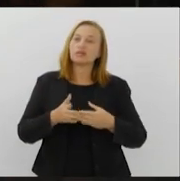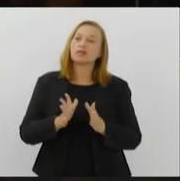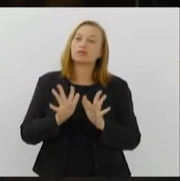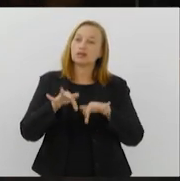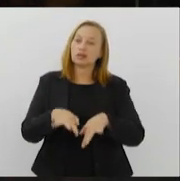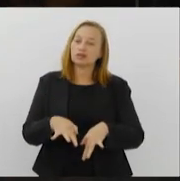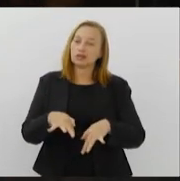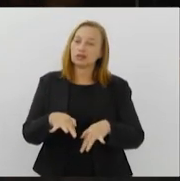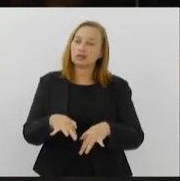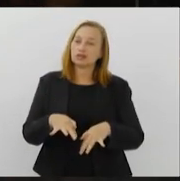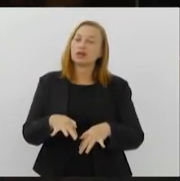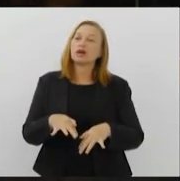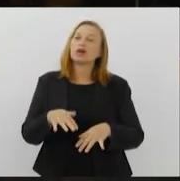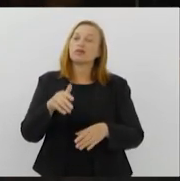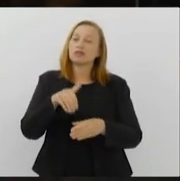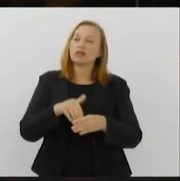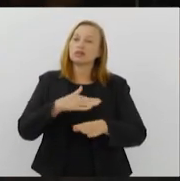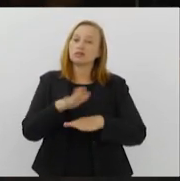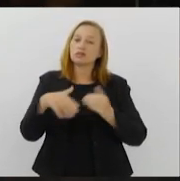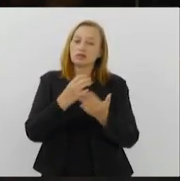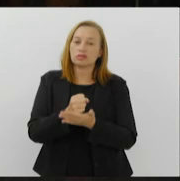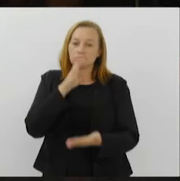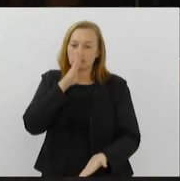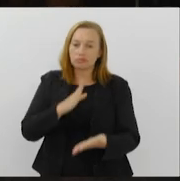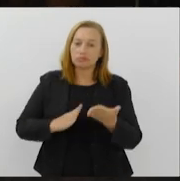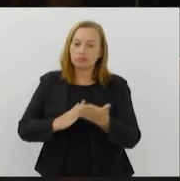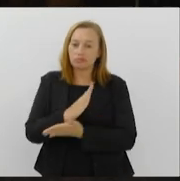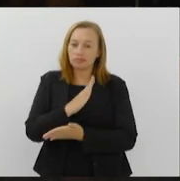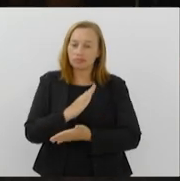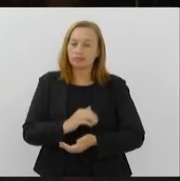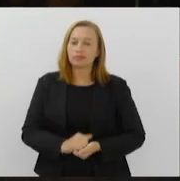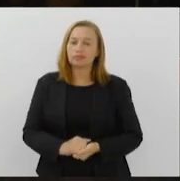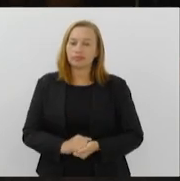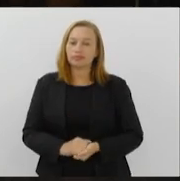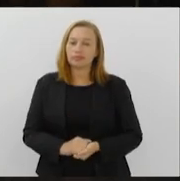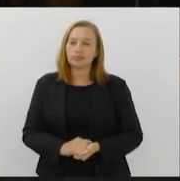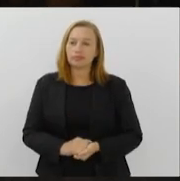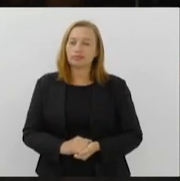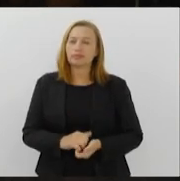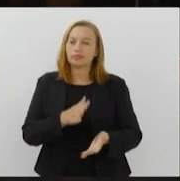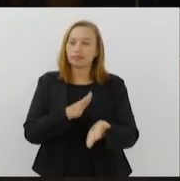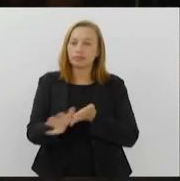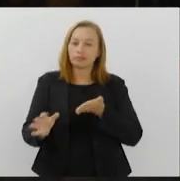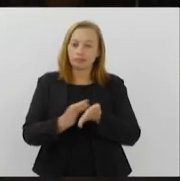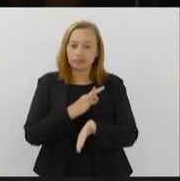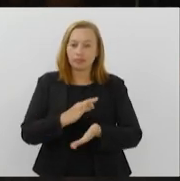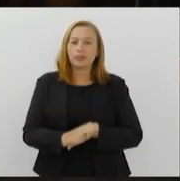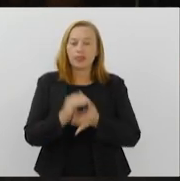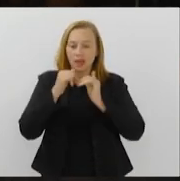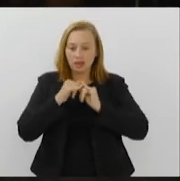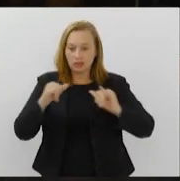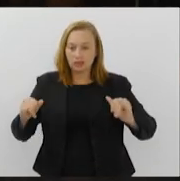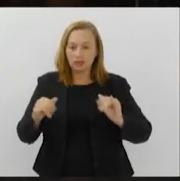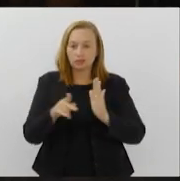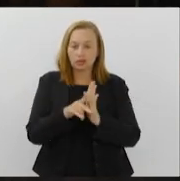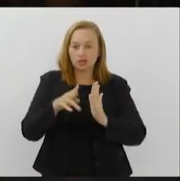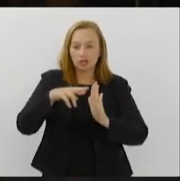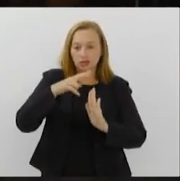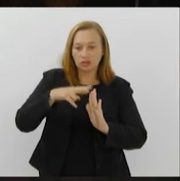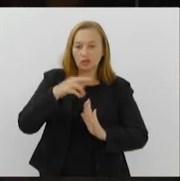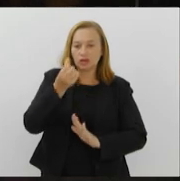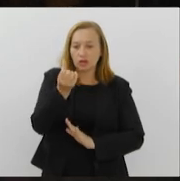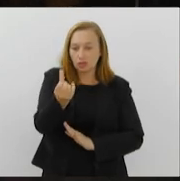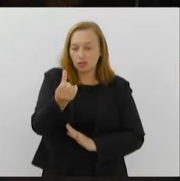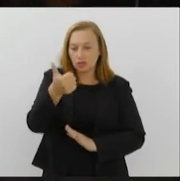discussão. Em votação, os senhores que aprovam, permaneçam como estão. Aprovado, vai a promulgação. Anuncio o projeto de resolução